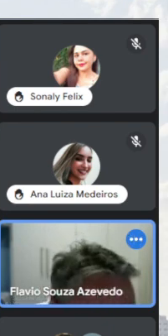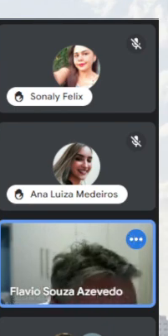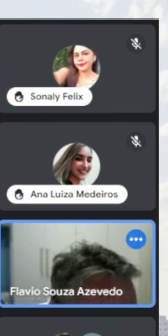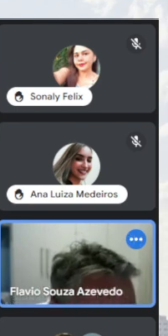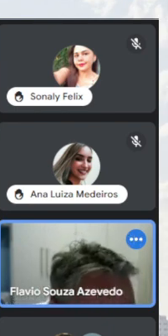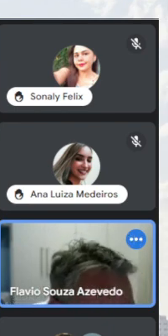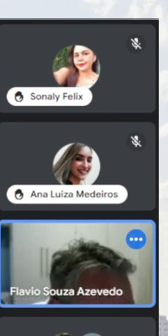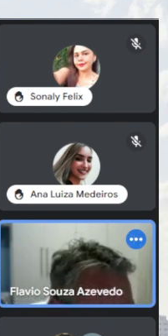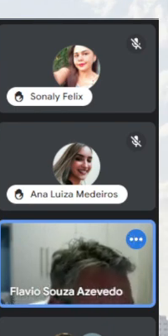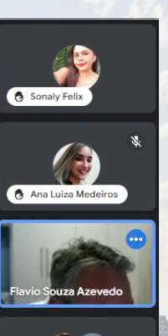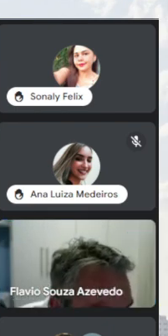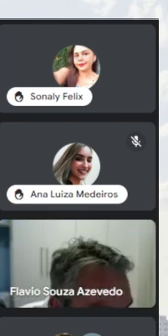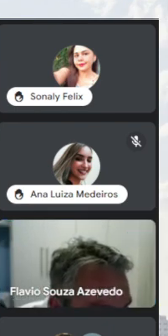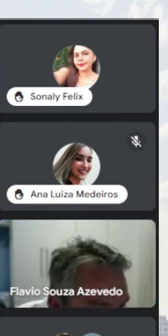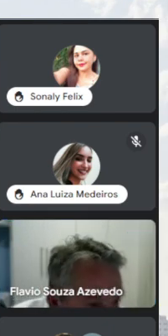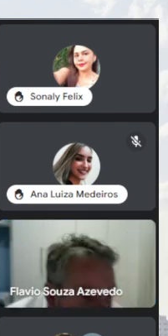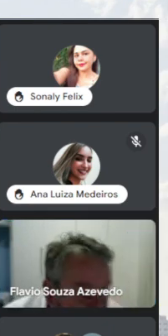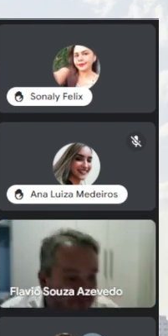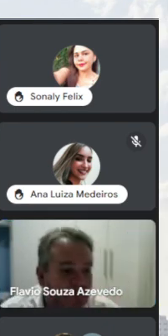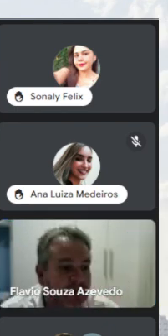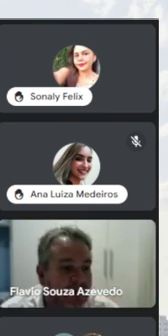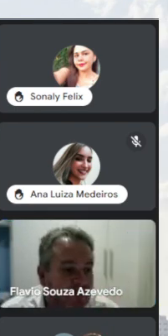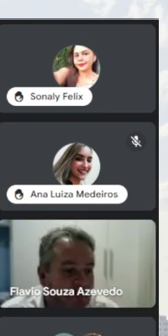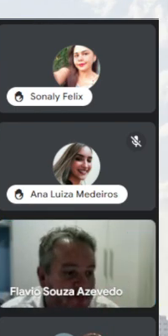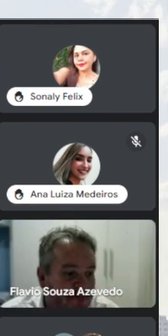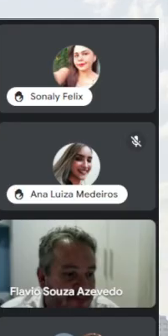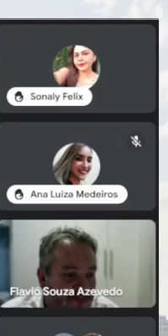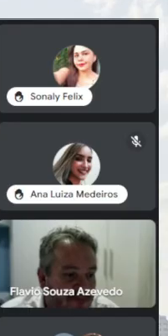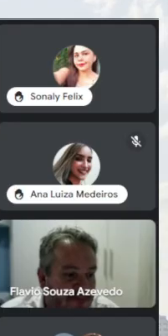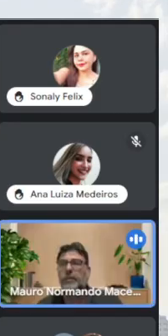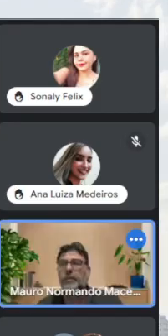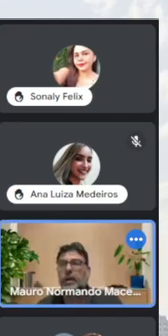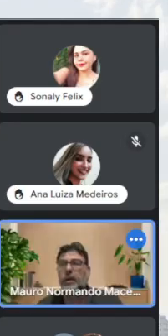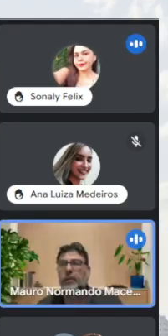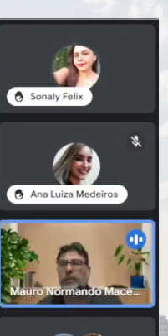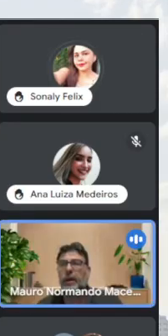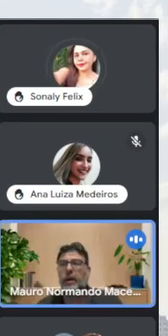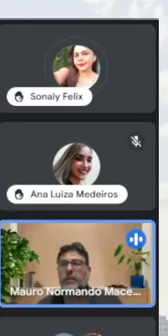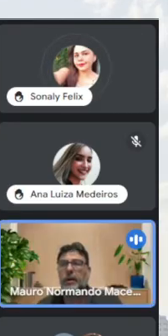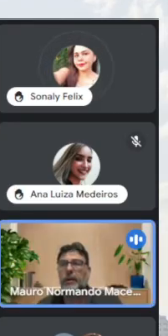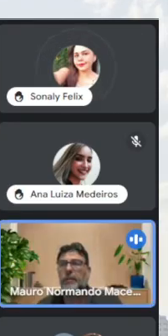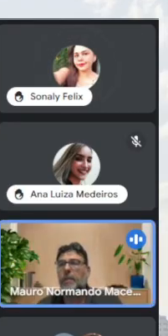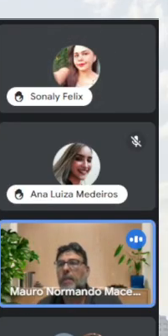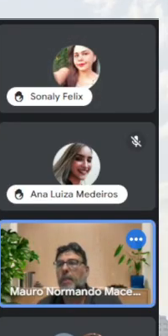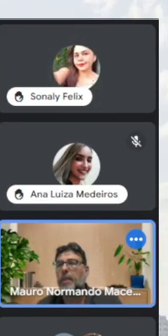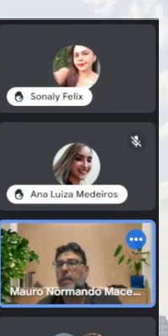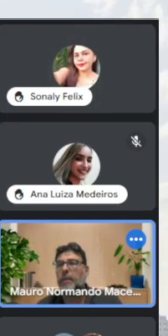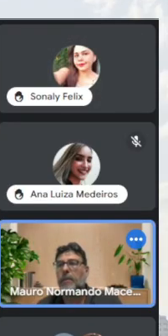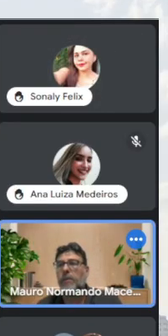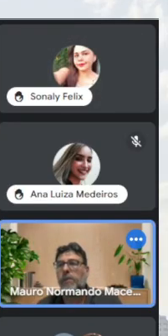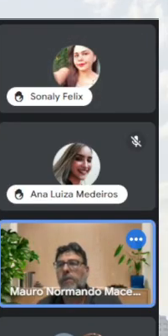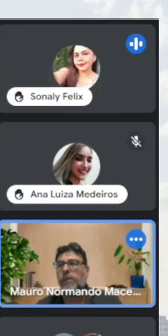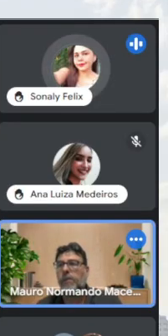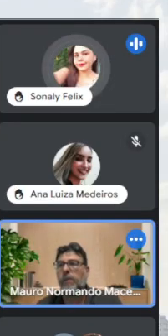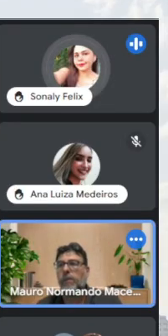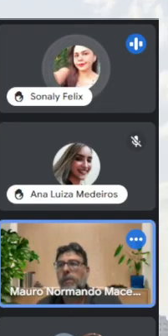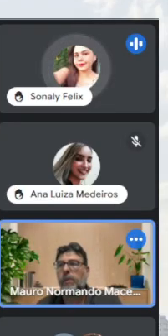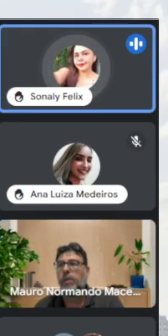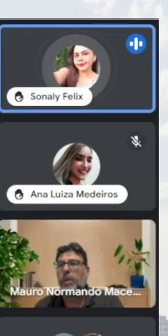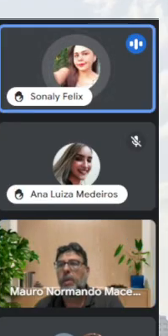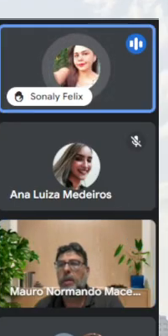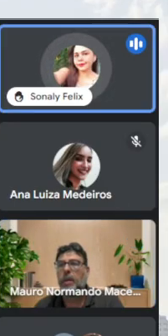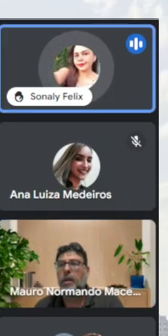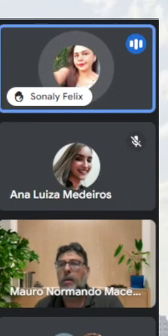Sonali. Pronto, então vou passar aqui para a Sonali agora. Pode falar, Sonali. Boa